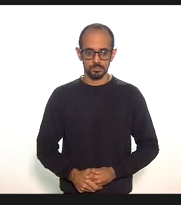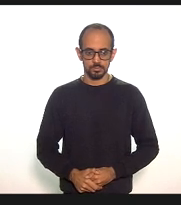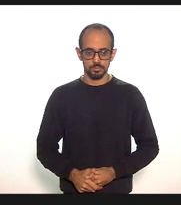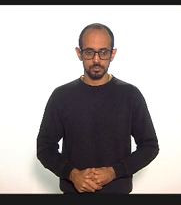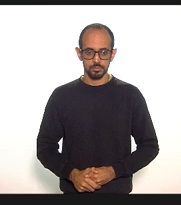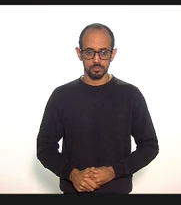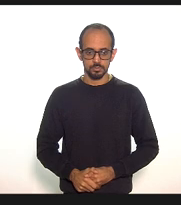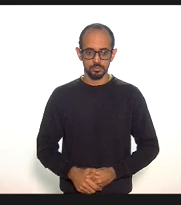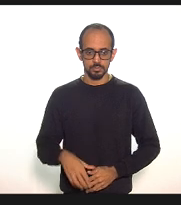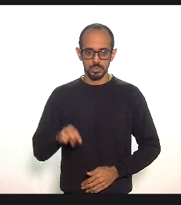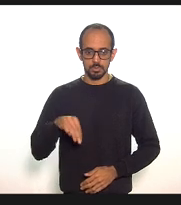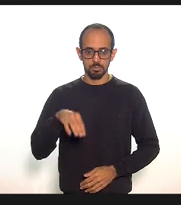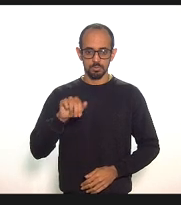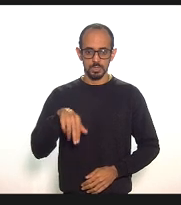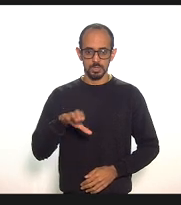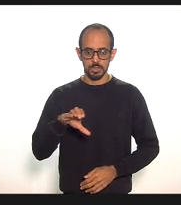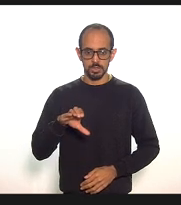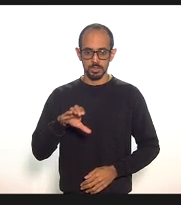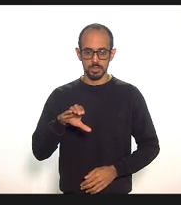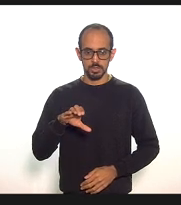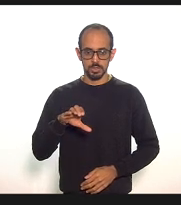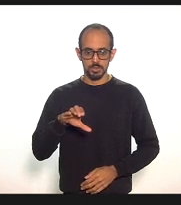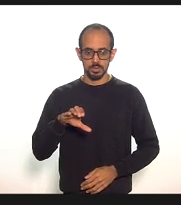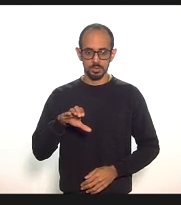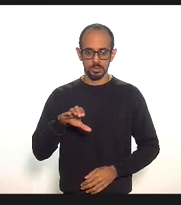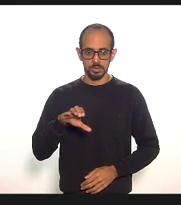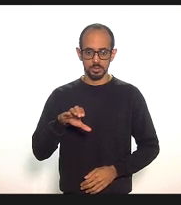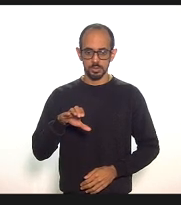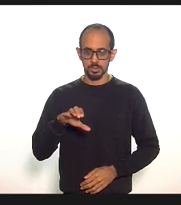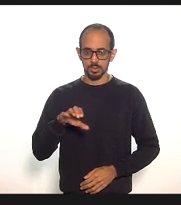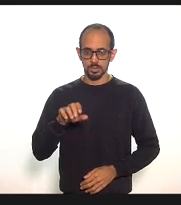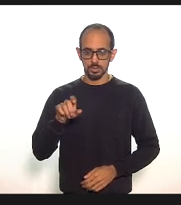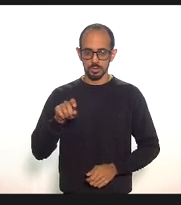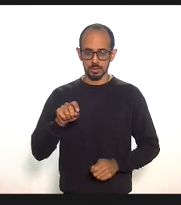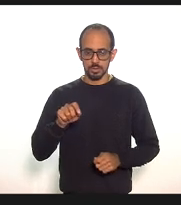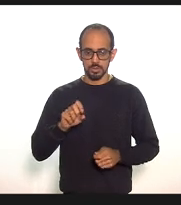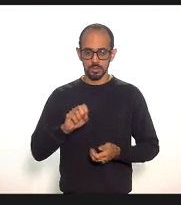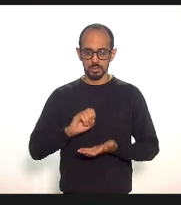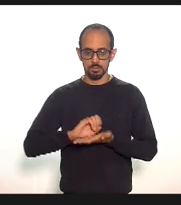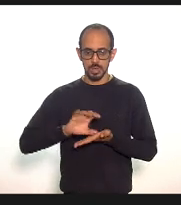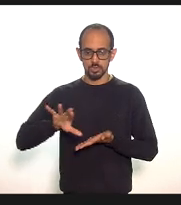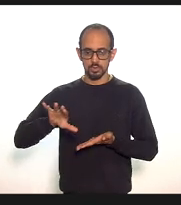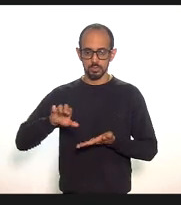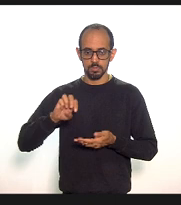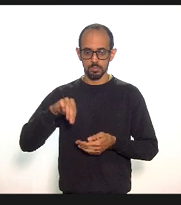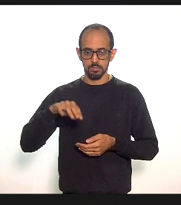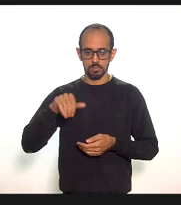Passou para o Mink? Ok. Sem som, Mink.